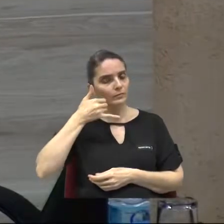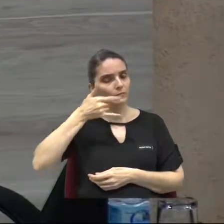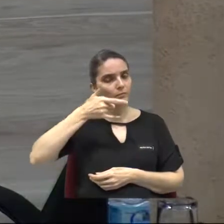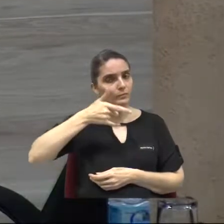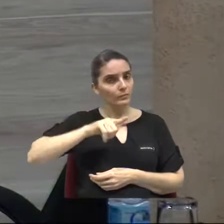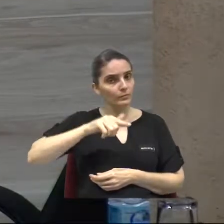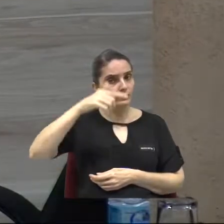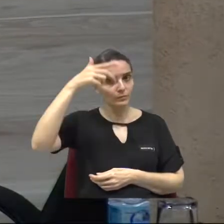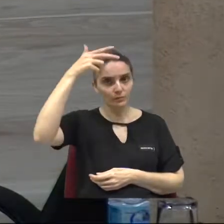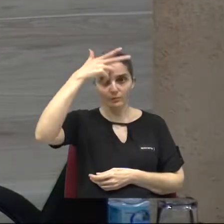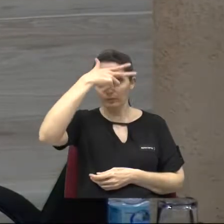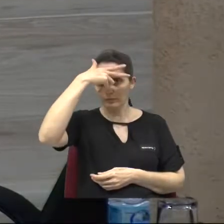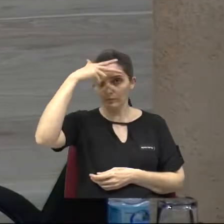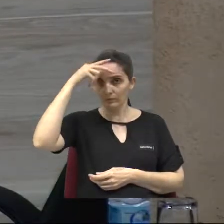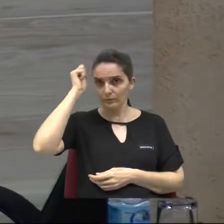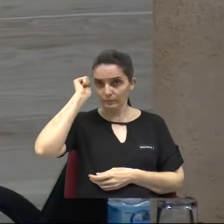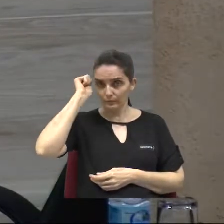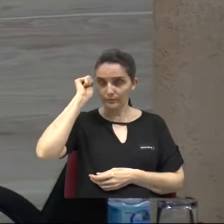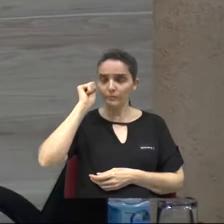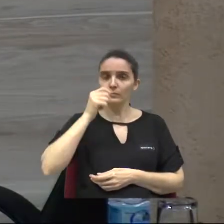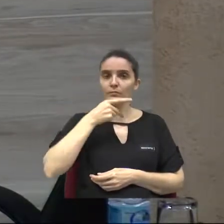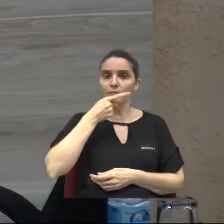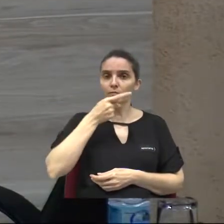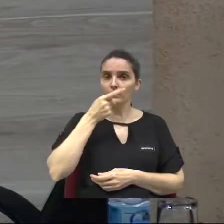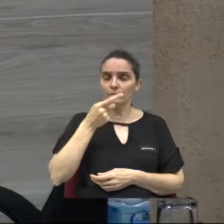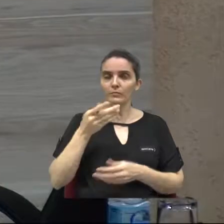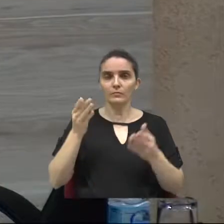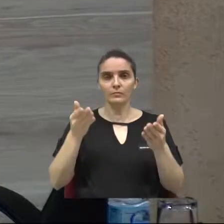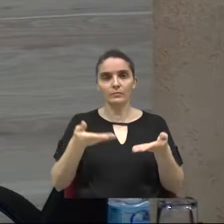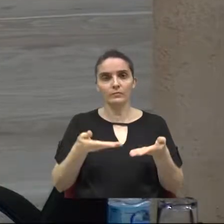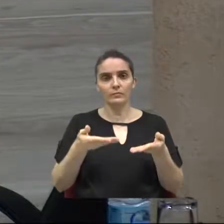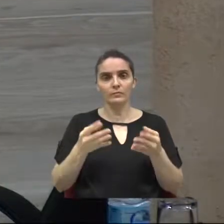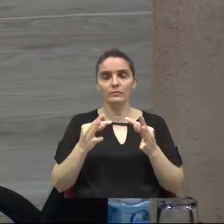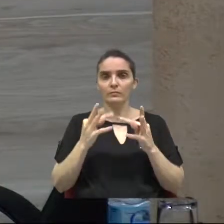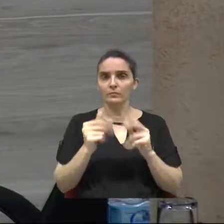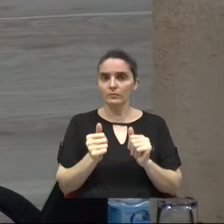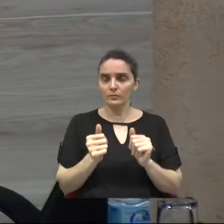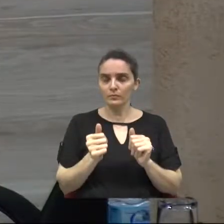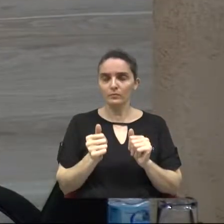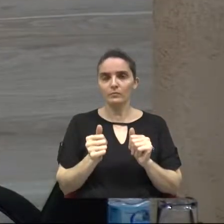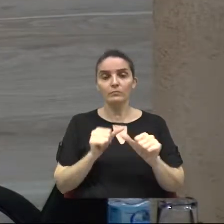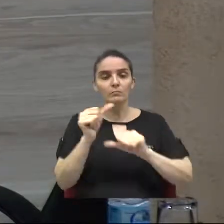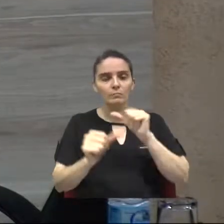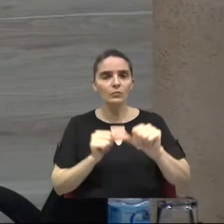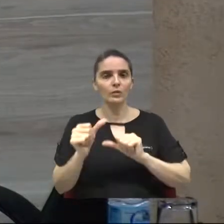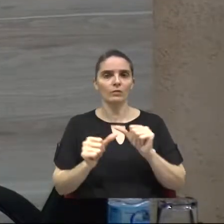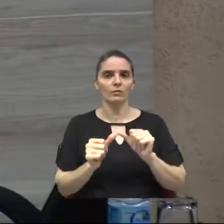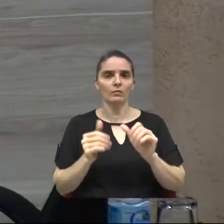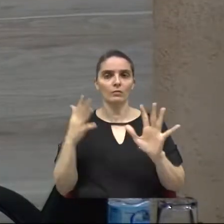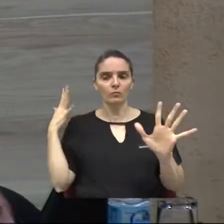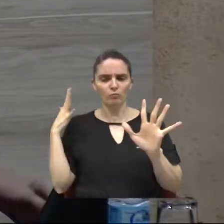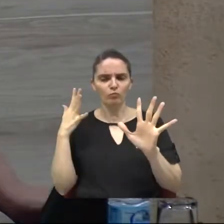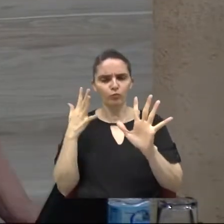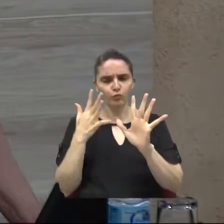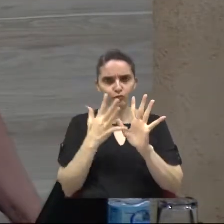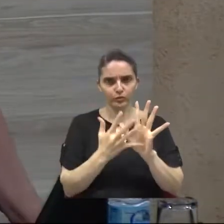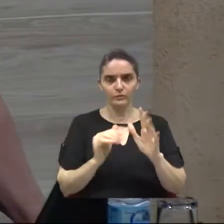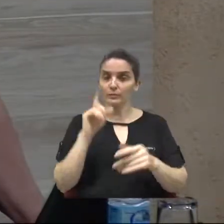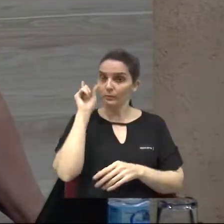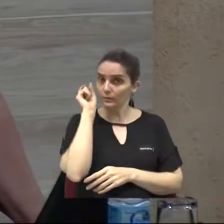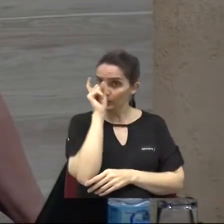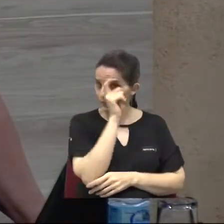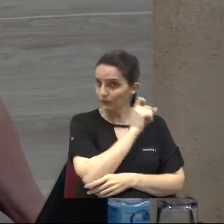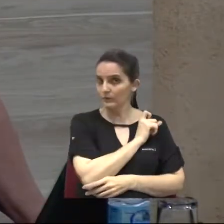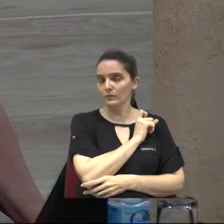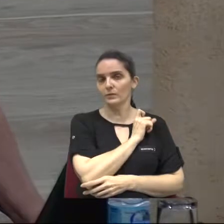Executivo e me disseram que está tudo bem mais tranquilo. Realmente é difícil para nós que